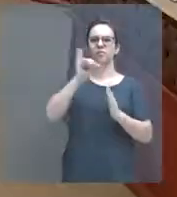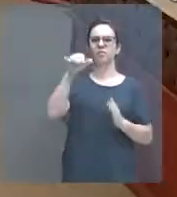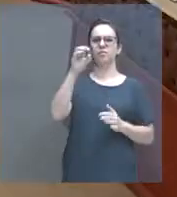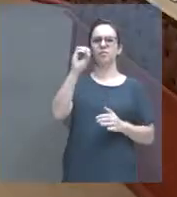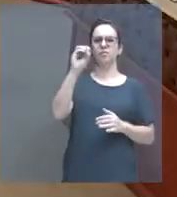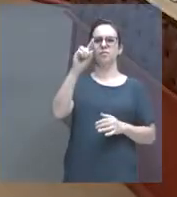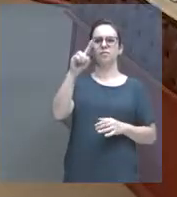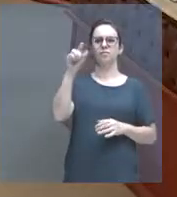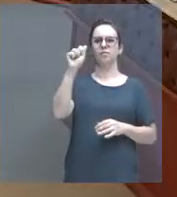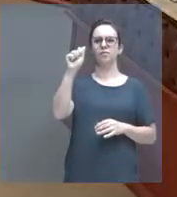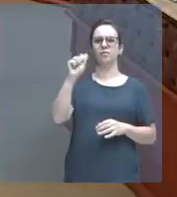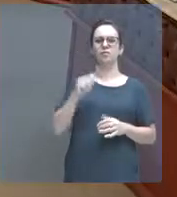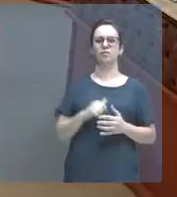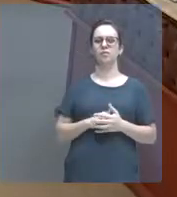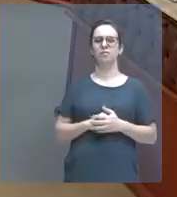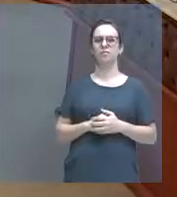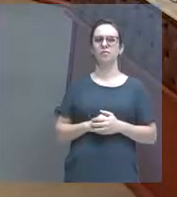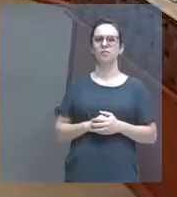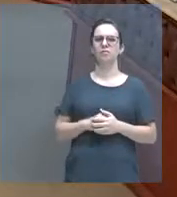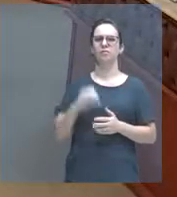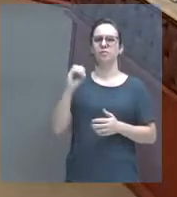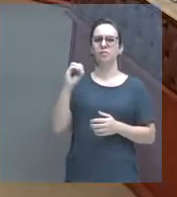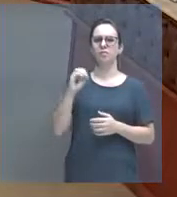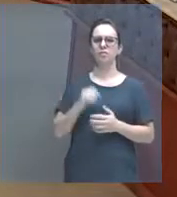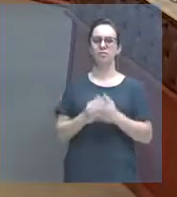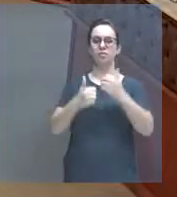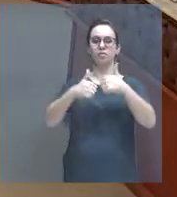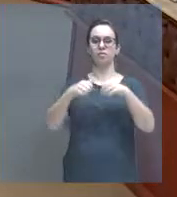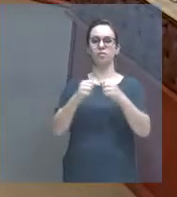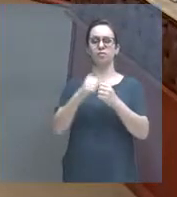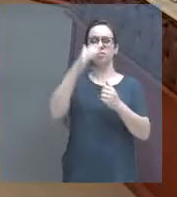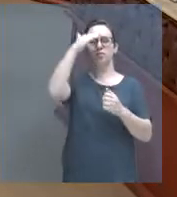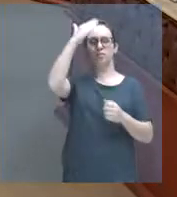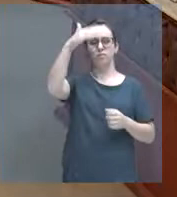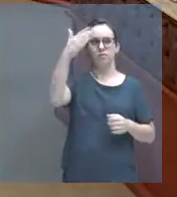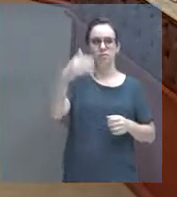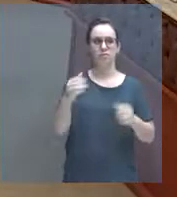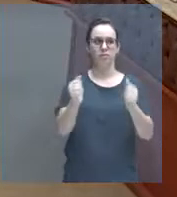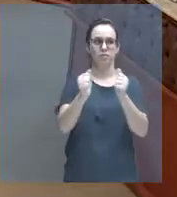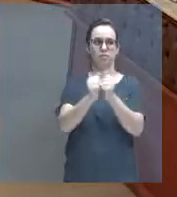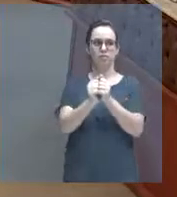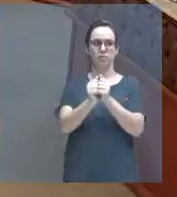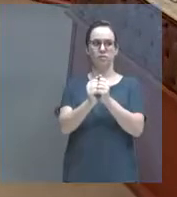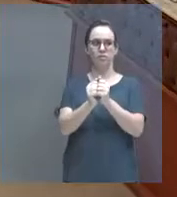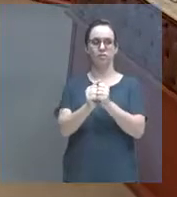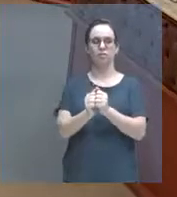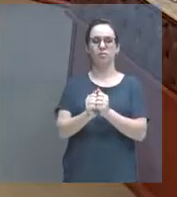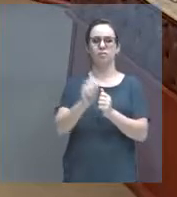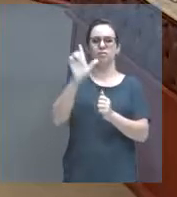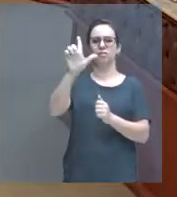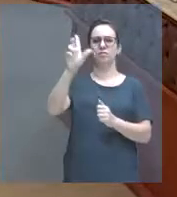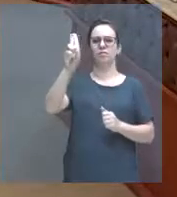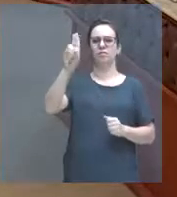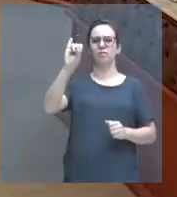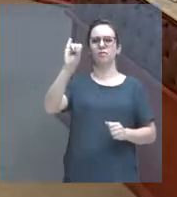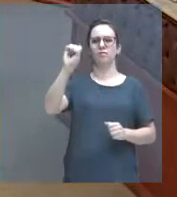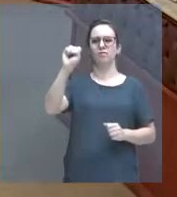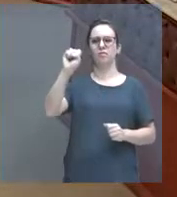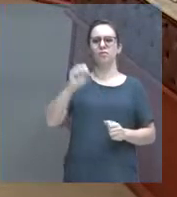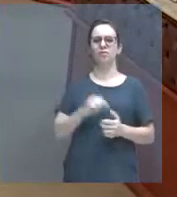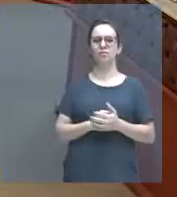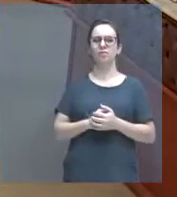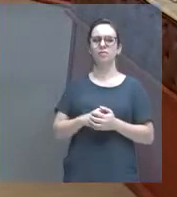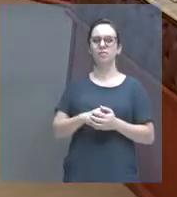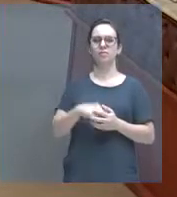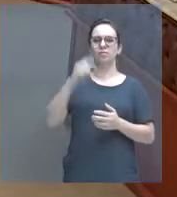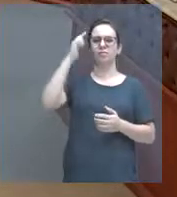Essa homenagem estava com o Luizinho, estávamos com o Luizinho, com mais alguns músicos numa mesa, lá no barracão, e pensamos nisso.